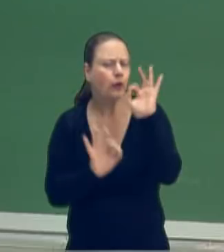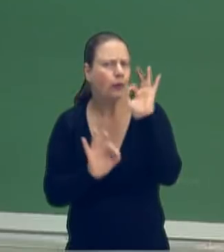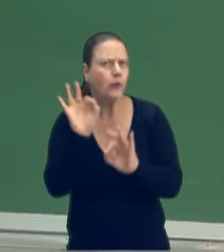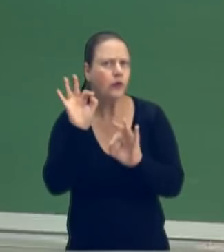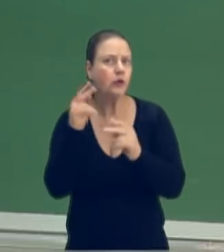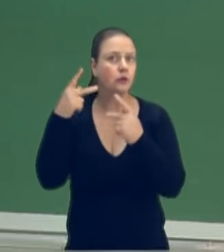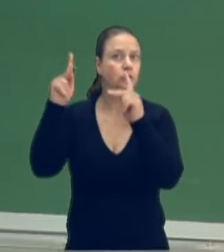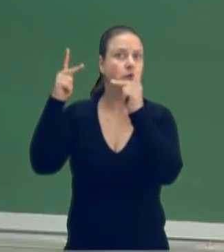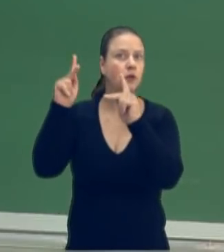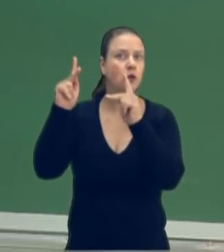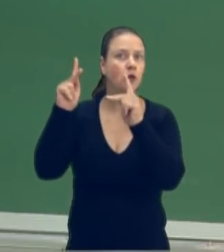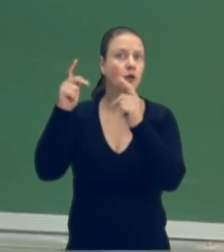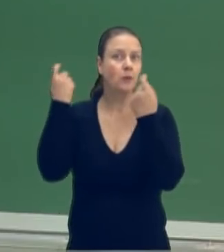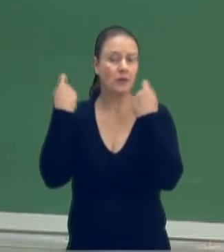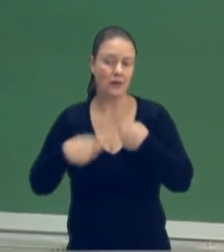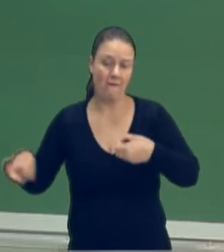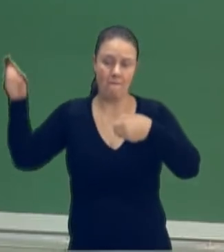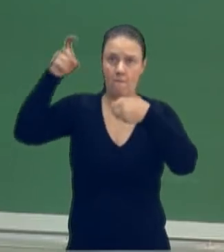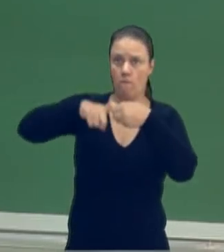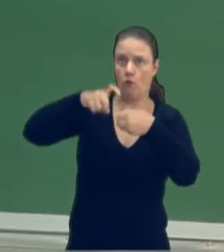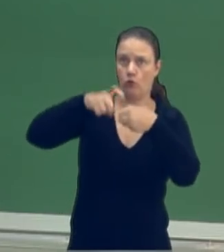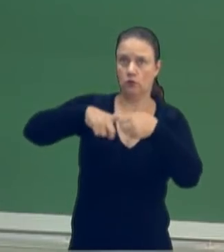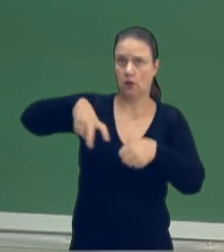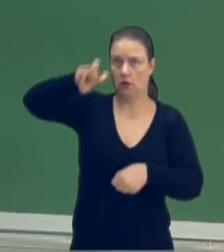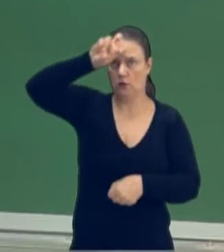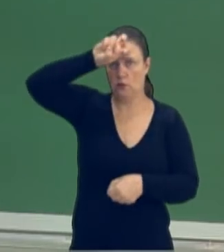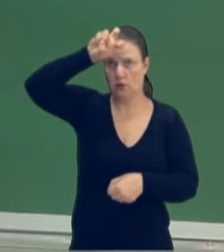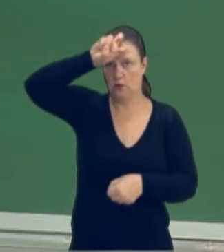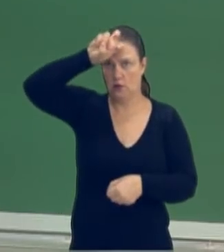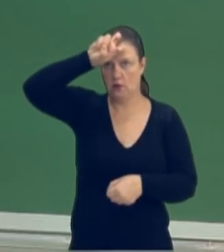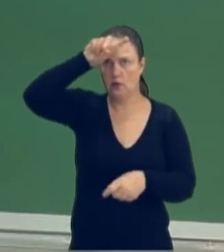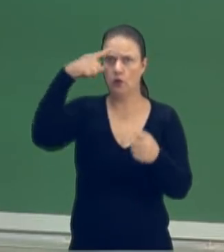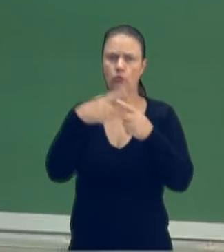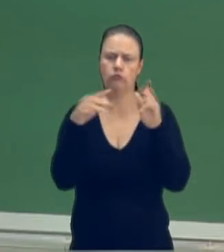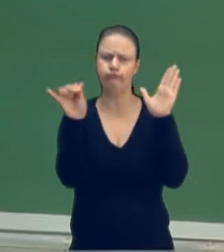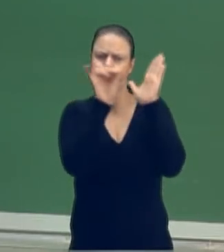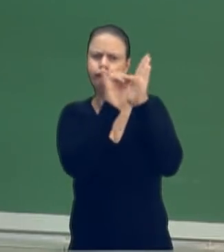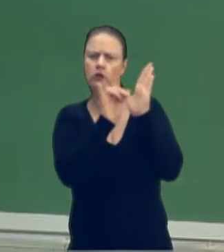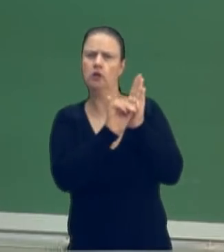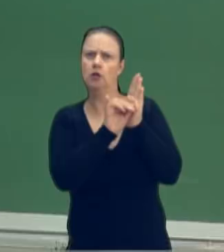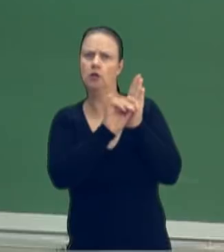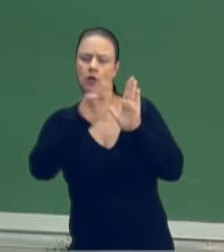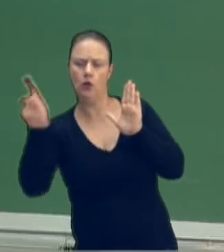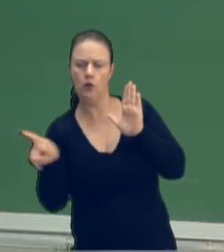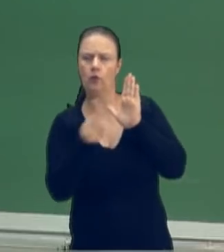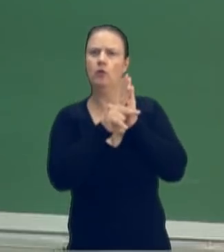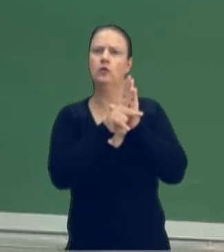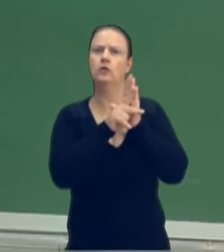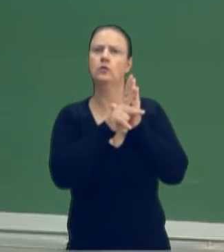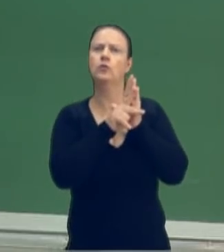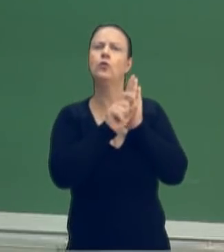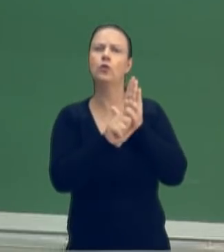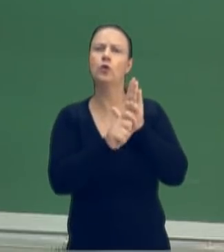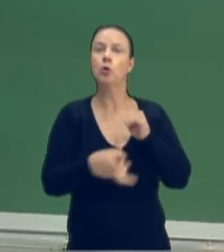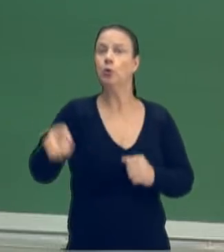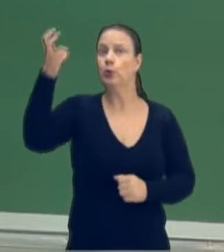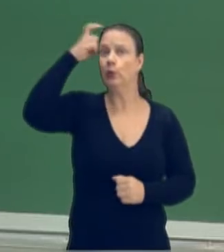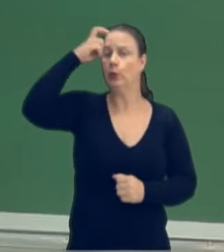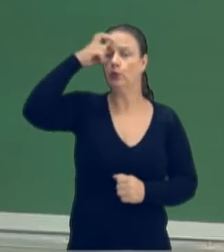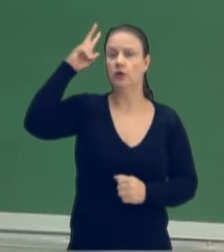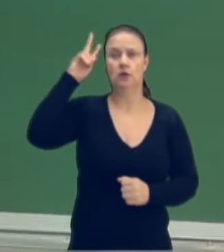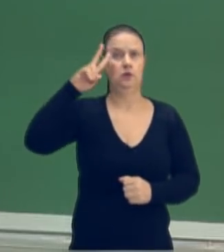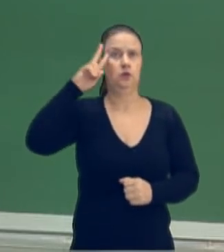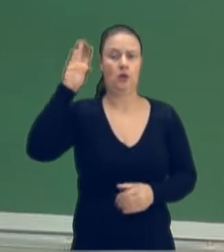deveriam todas serem retornadas para o Egito, por uma questão de identidade, para uma questão de repatriação cultural